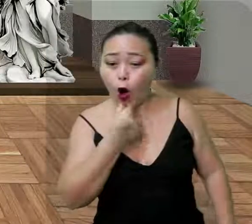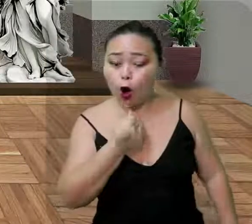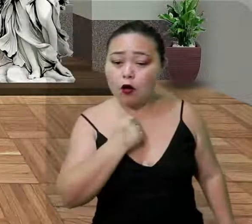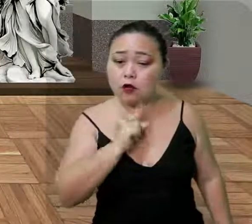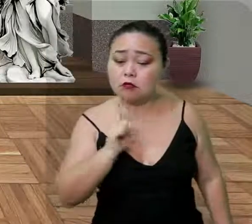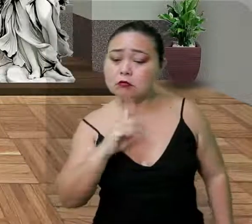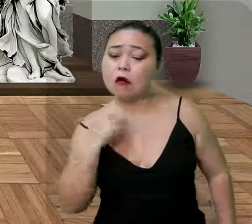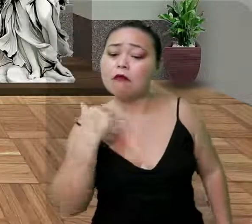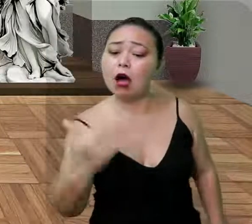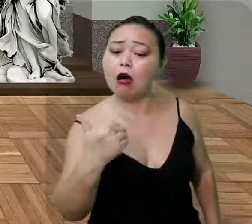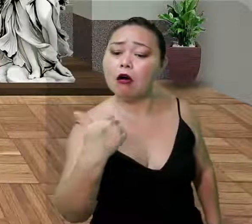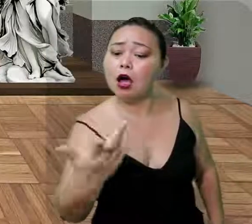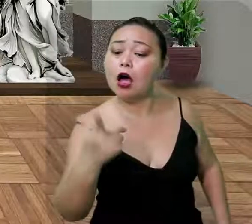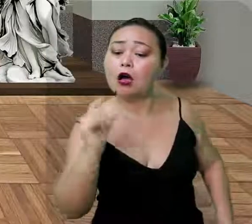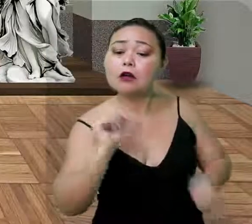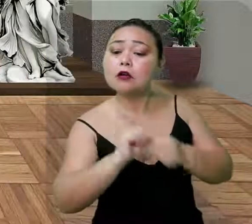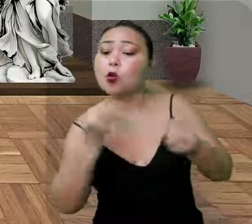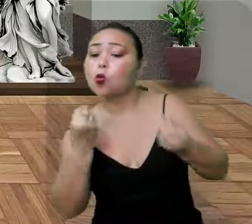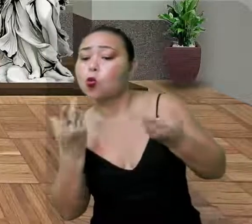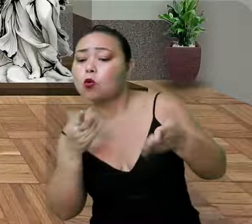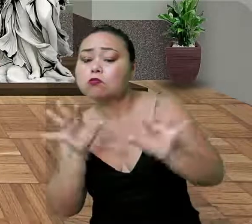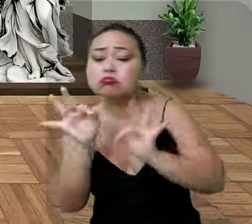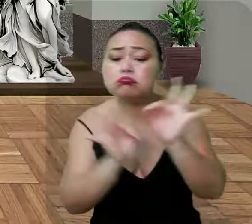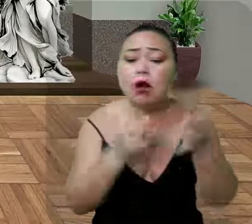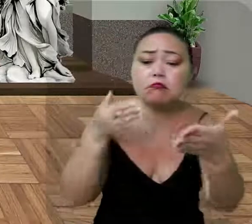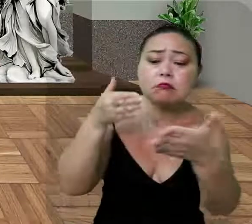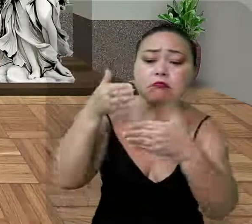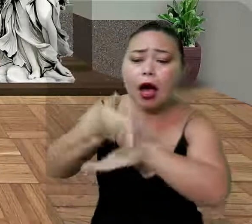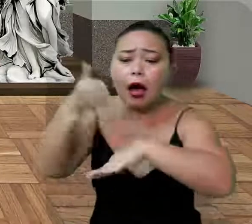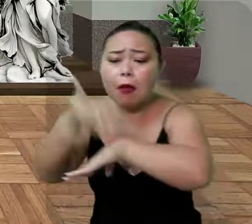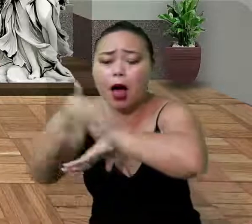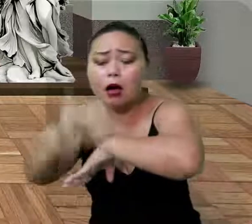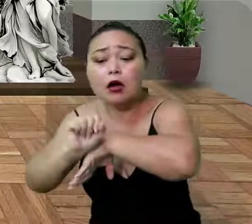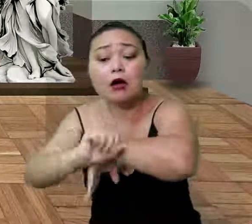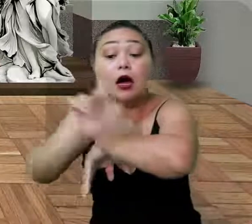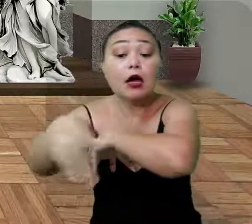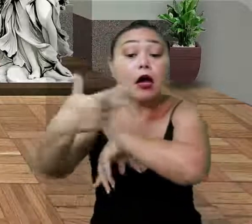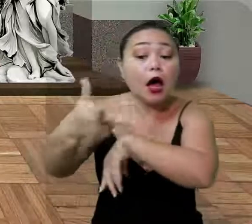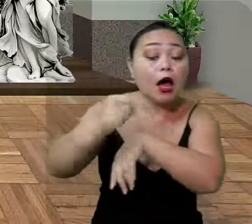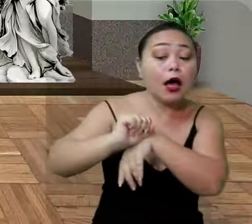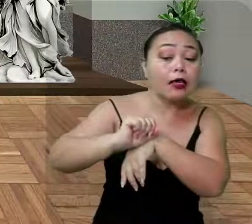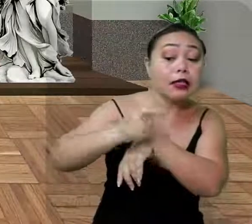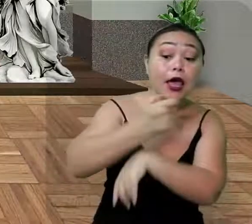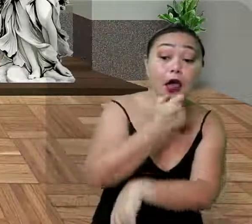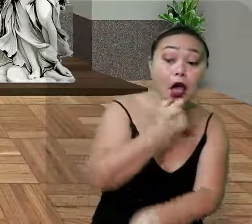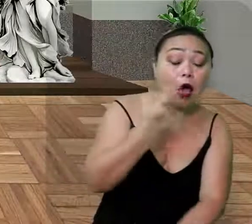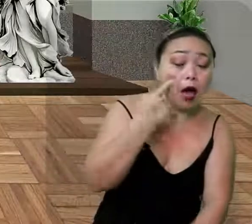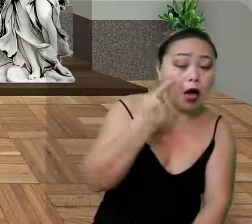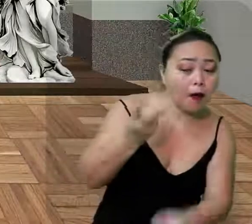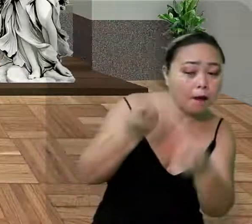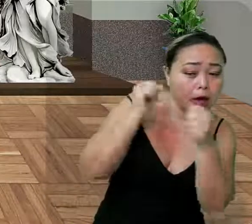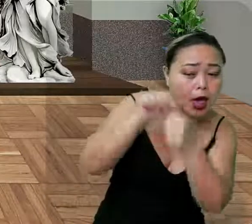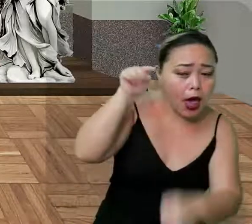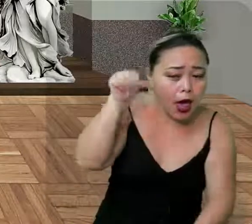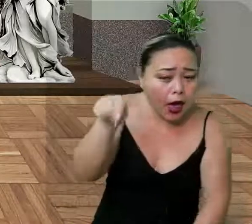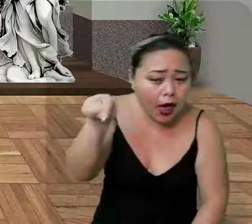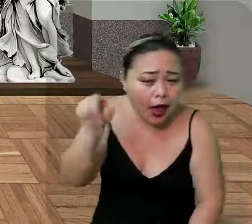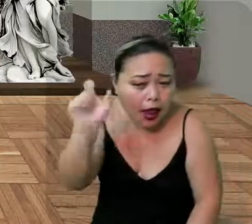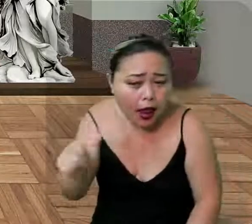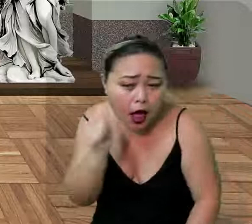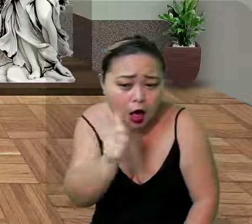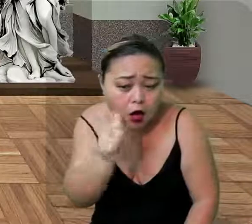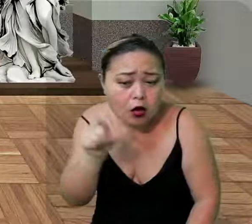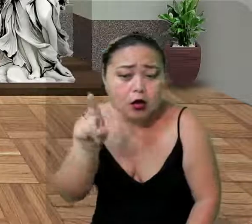aí ela tomava frente dizia que mudar para cá hein e dava tudo certo até que os meus perceberam que ela era era uma bonito